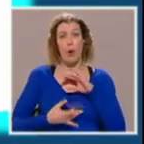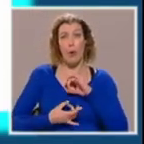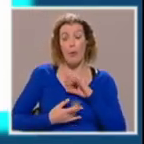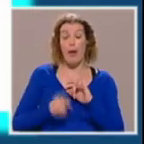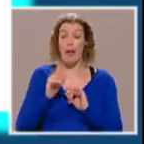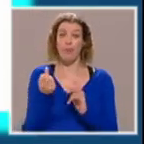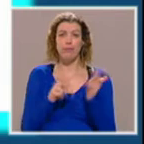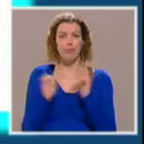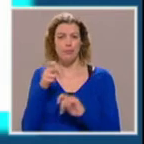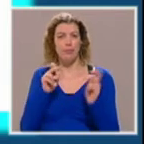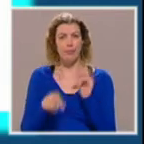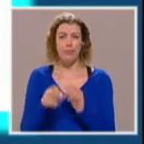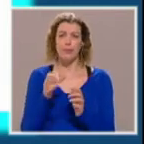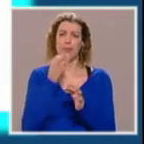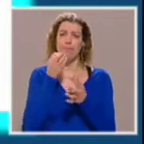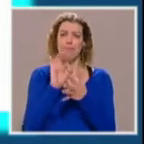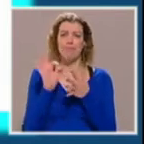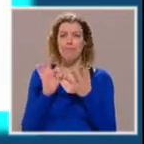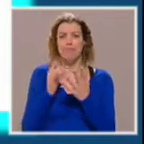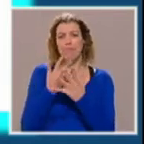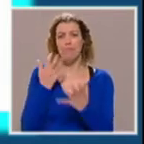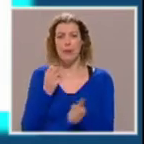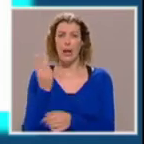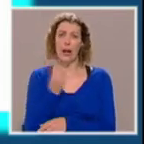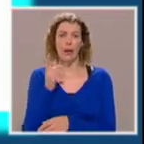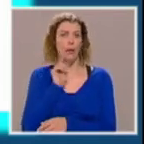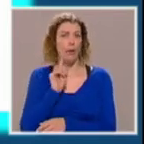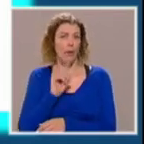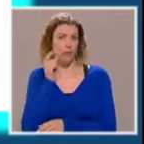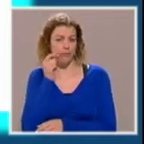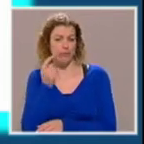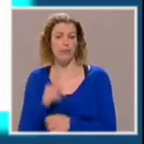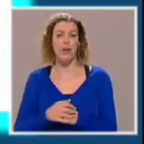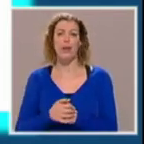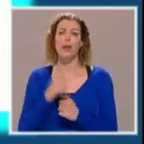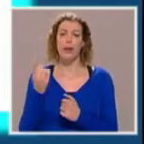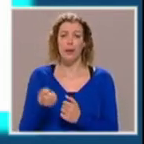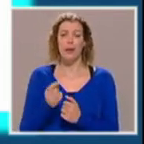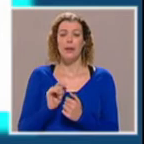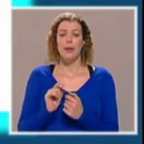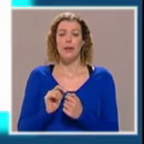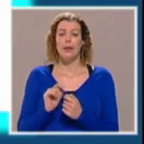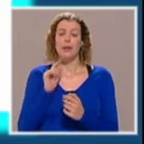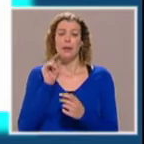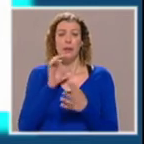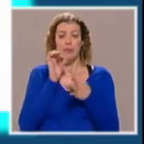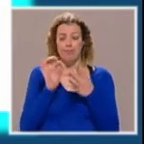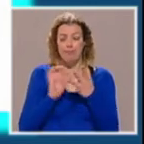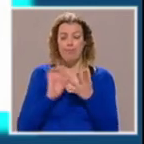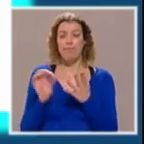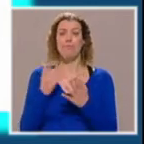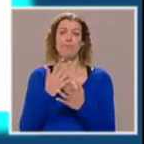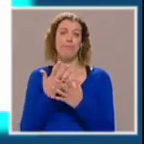elas, surgem novas características físicas em cada um dos sexos. Os caracteres sexuais secundários são